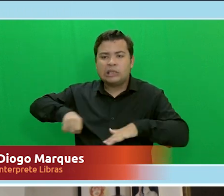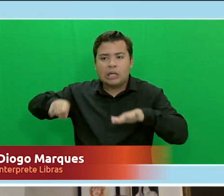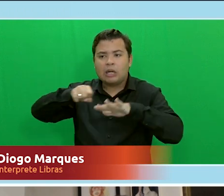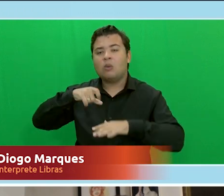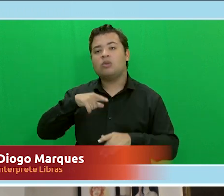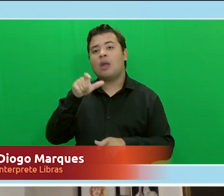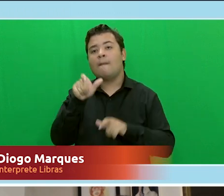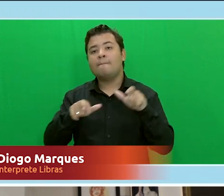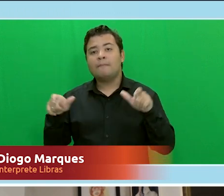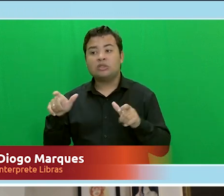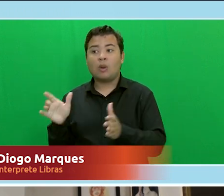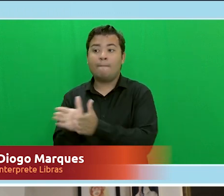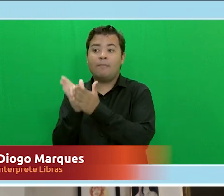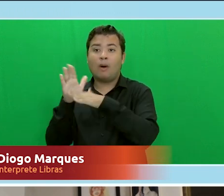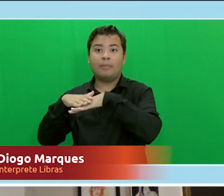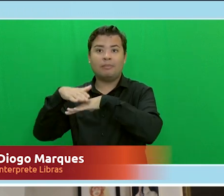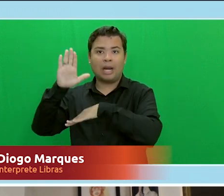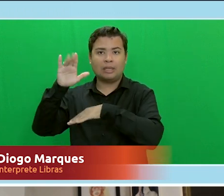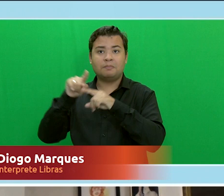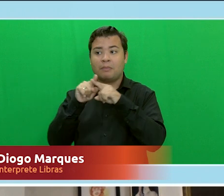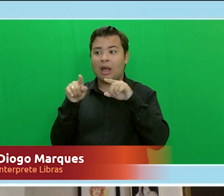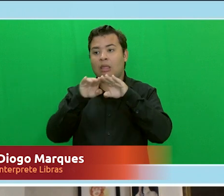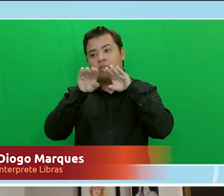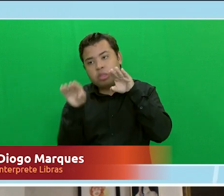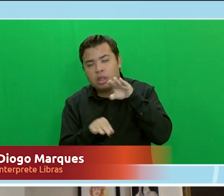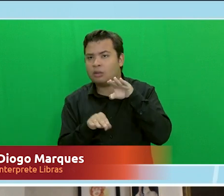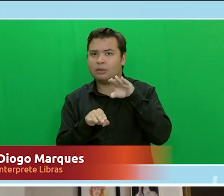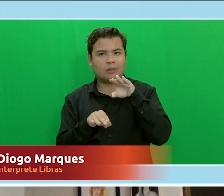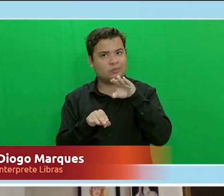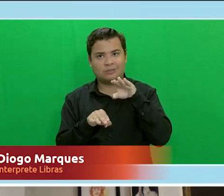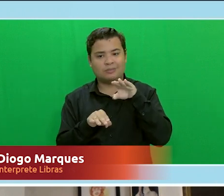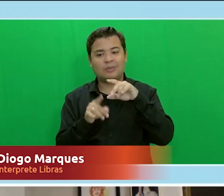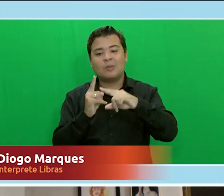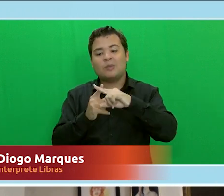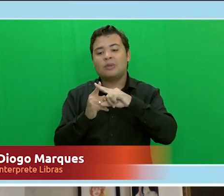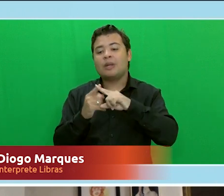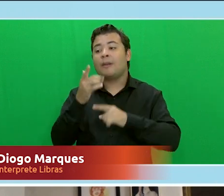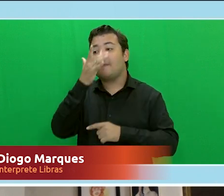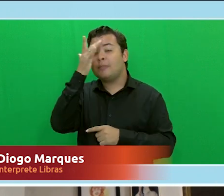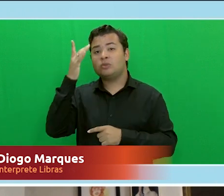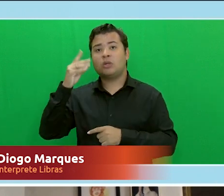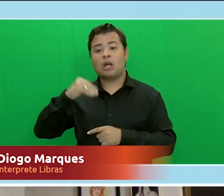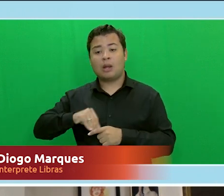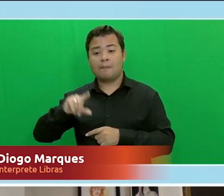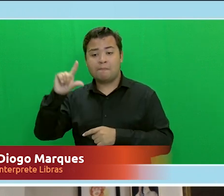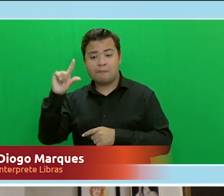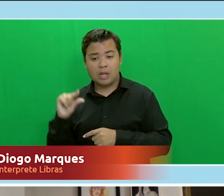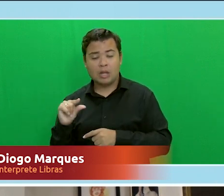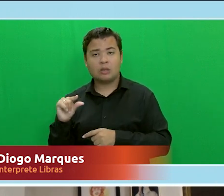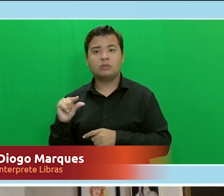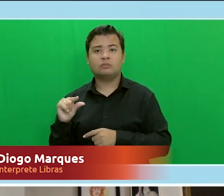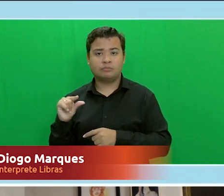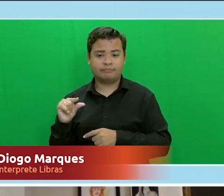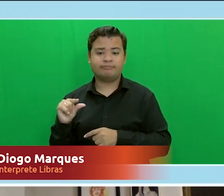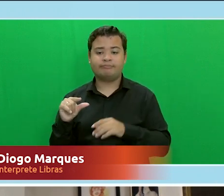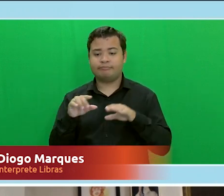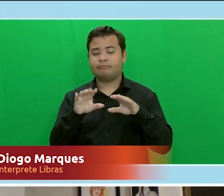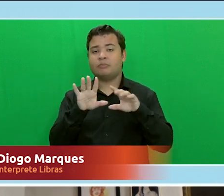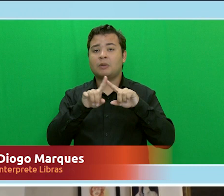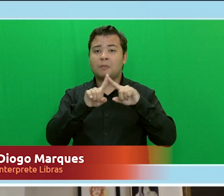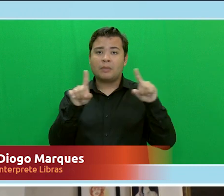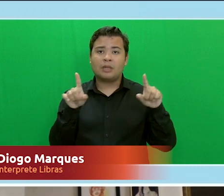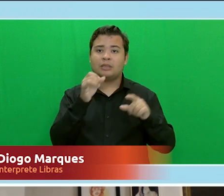que Goiânia, mas não é desigual, porque o que ganha menos tem cidade lá que a elite da cidade